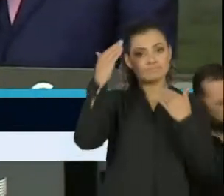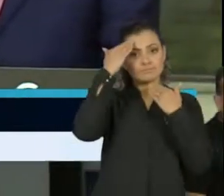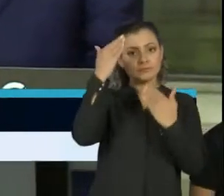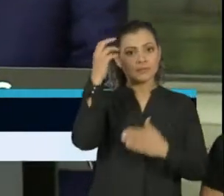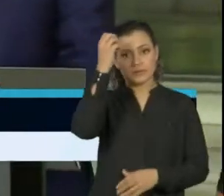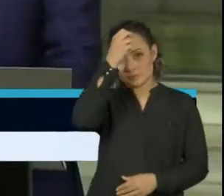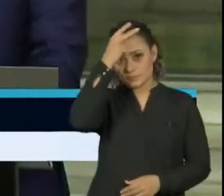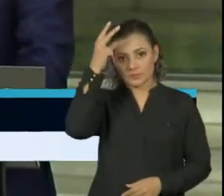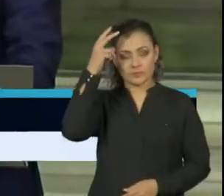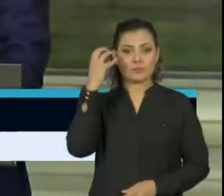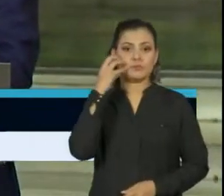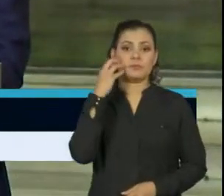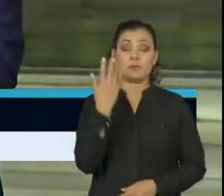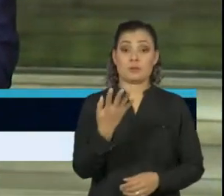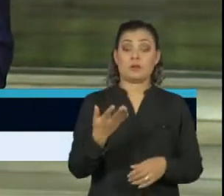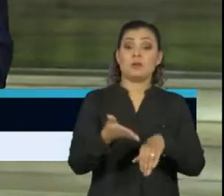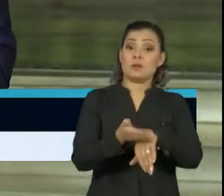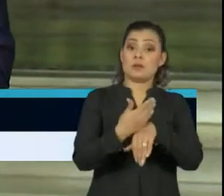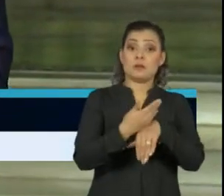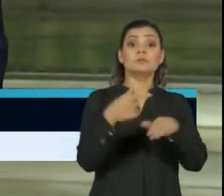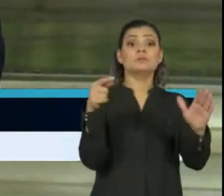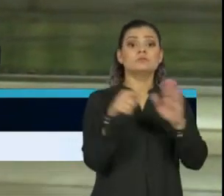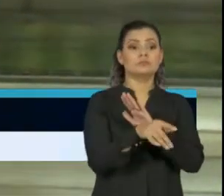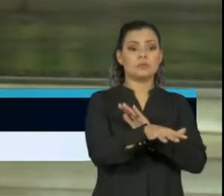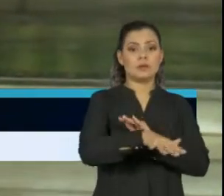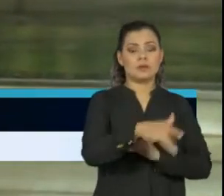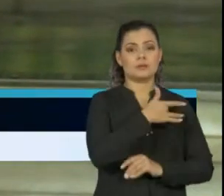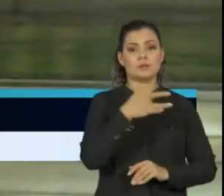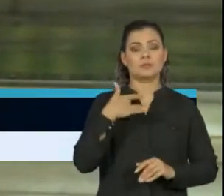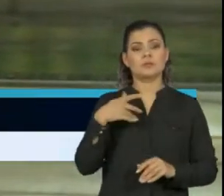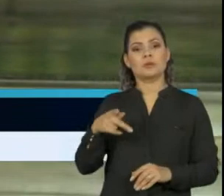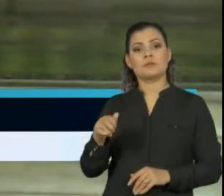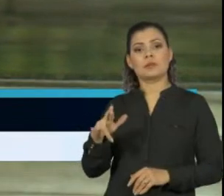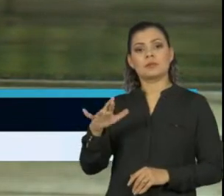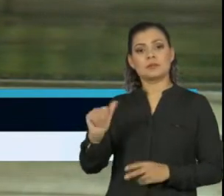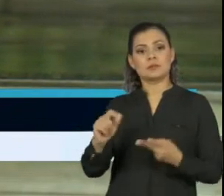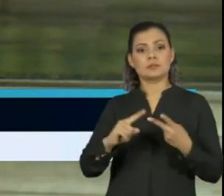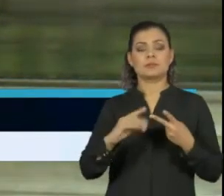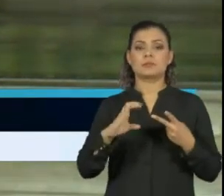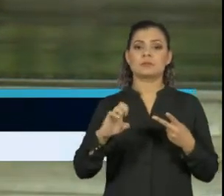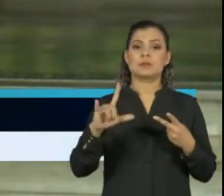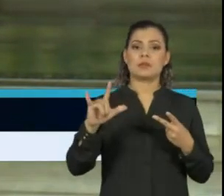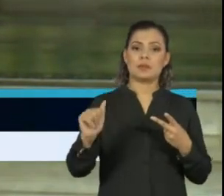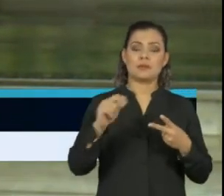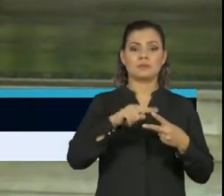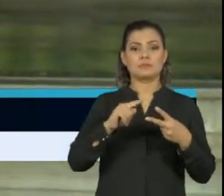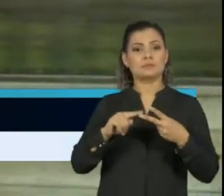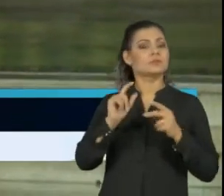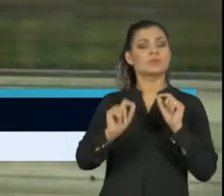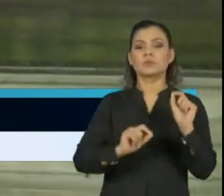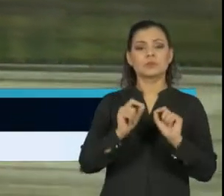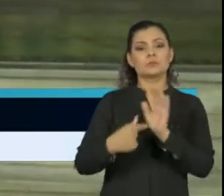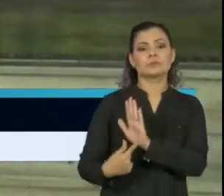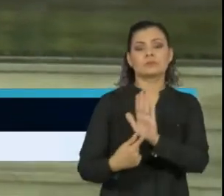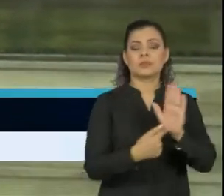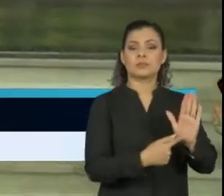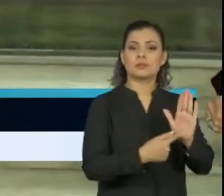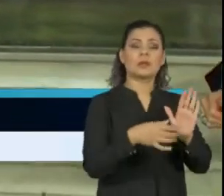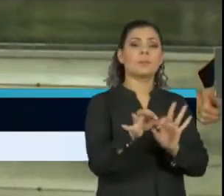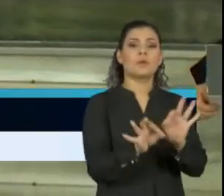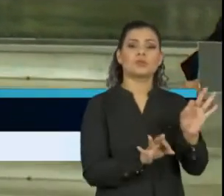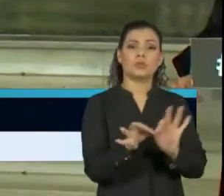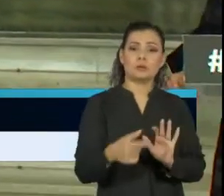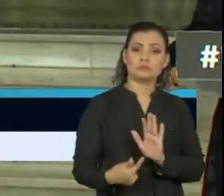Antes de passarmos para a saúde, vou pedir a Patrícia Ellen, em conjunto com a Célia Parnes, que possa apresentar o